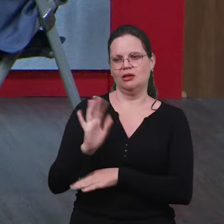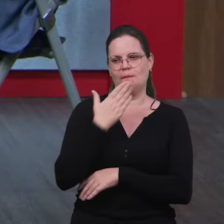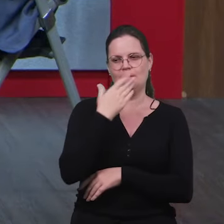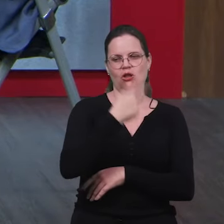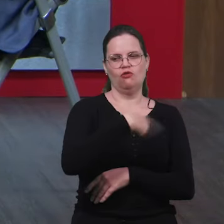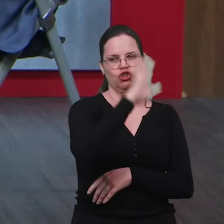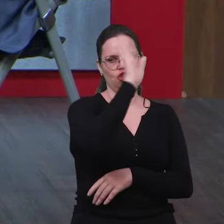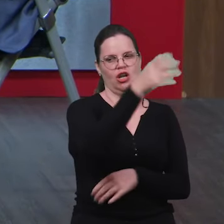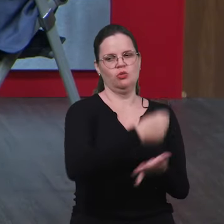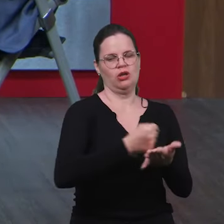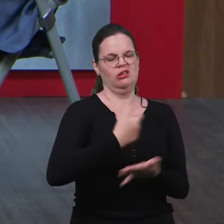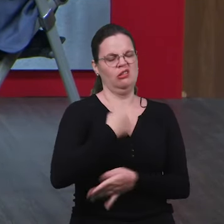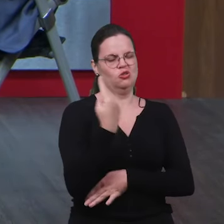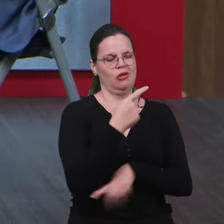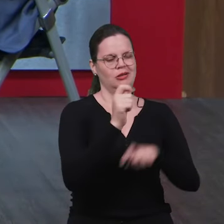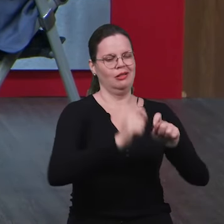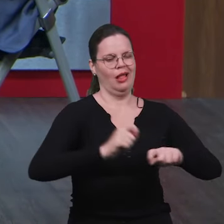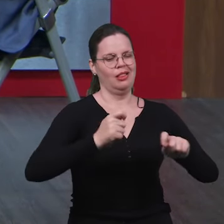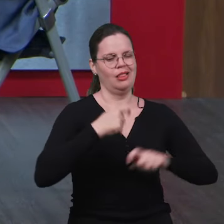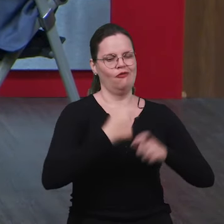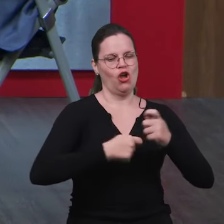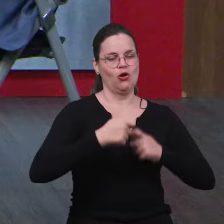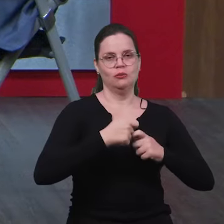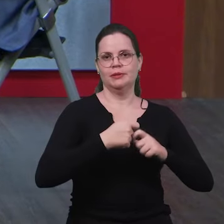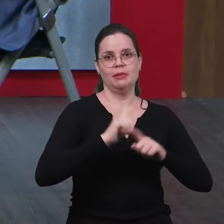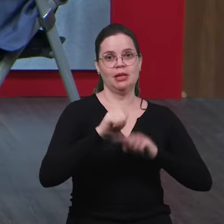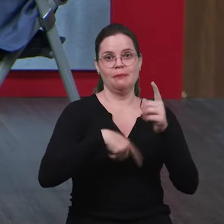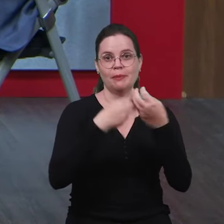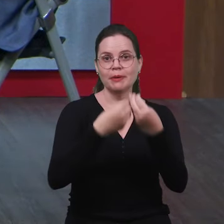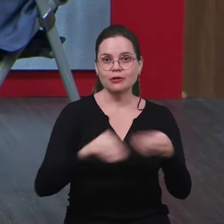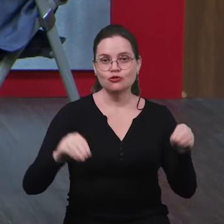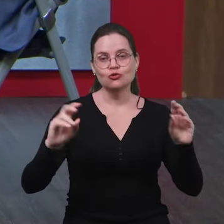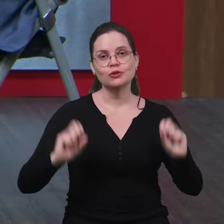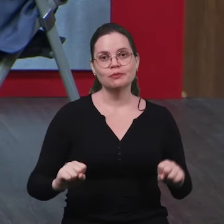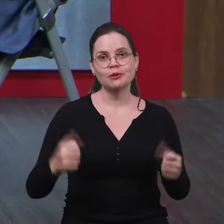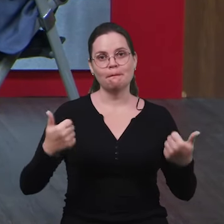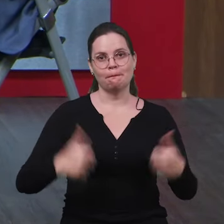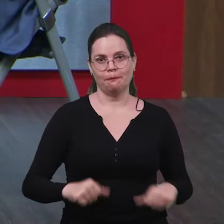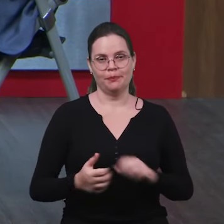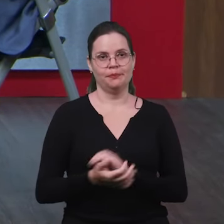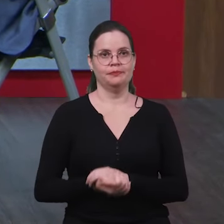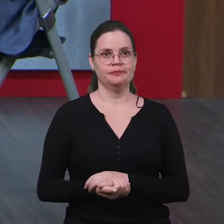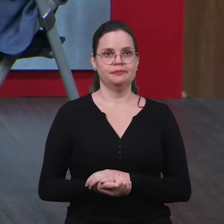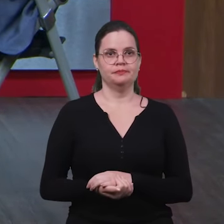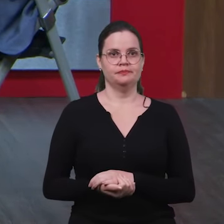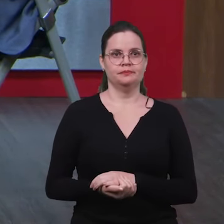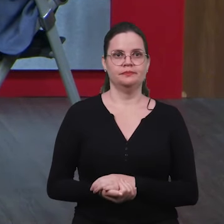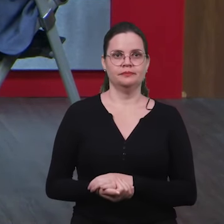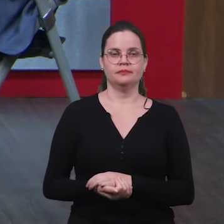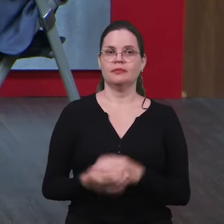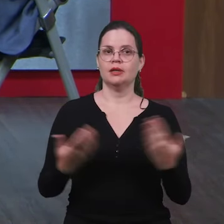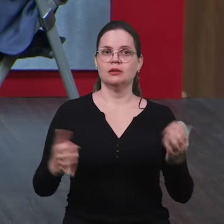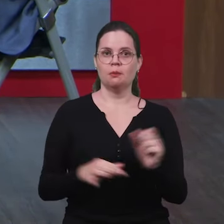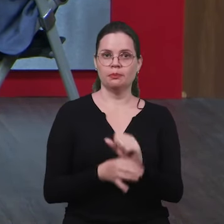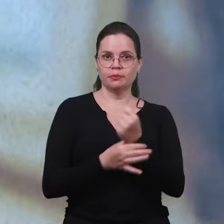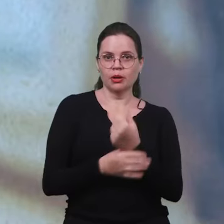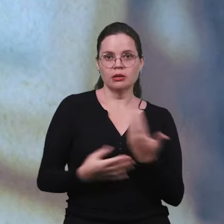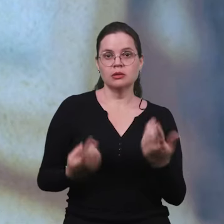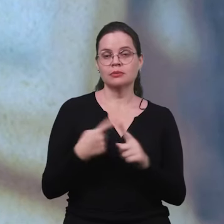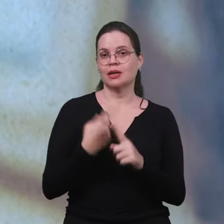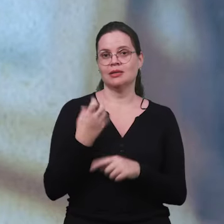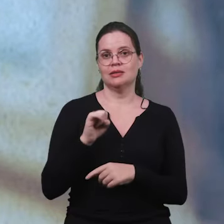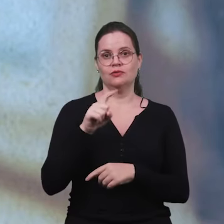um especialista, e ela acha que vai ter uma economia, quando na verdade ela pode ter um grande prejuízo. Né? Então o investimento não se compara com a proteção que você vai ter. Às